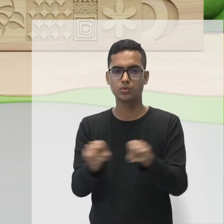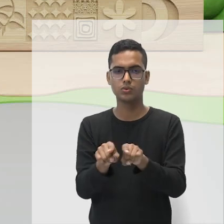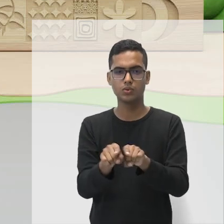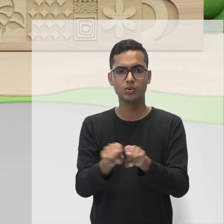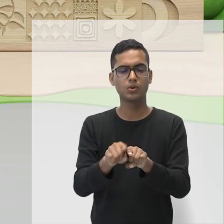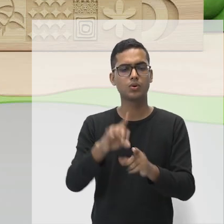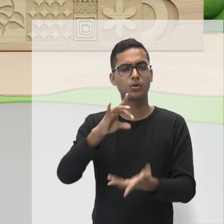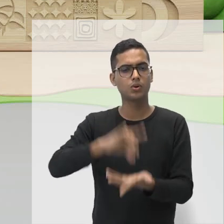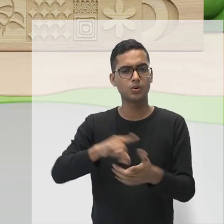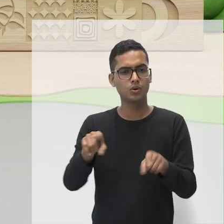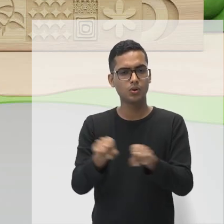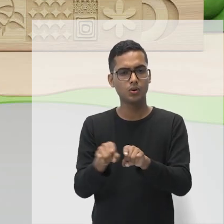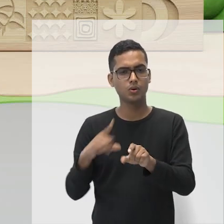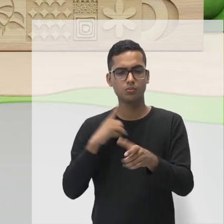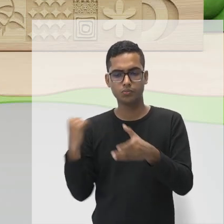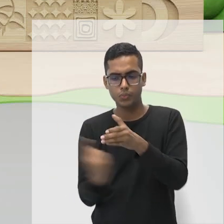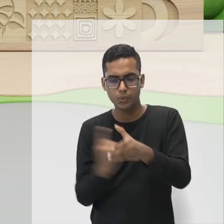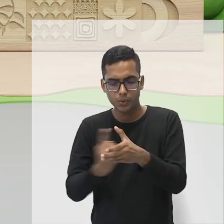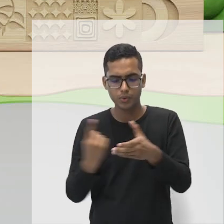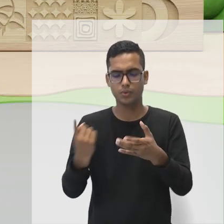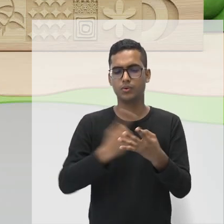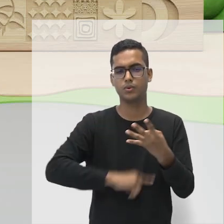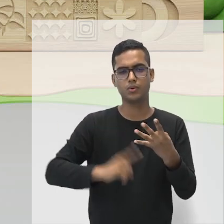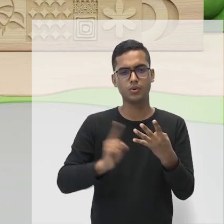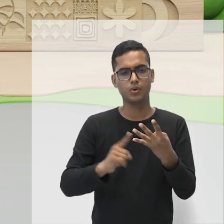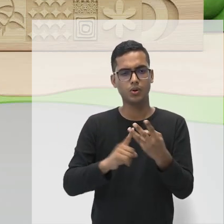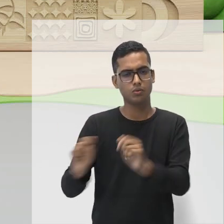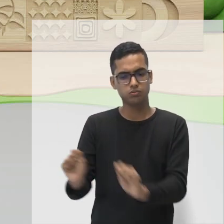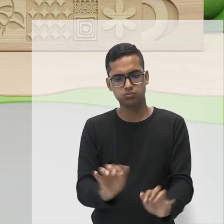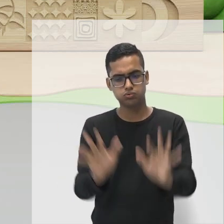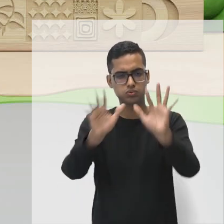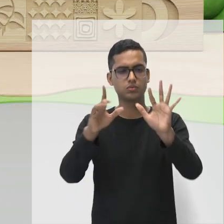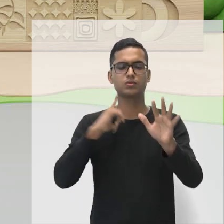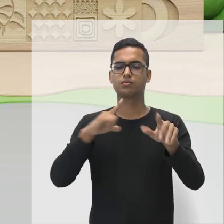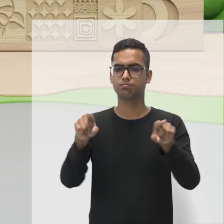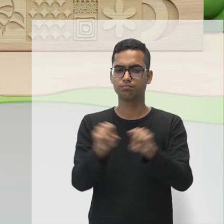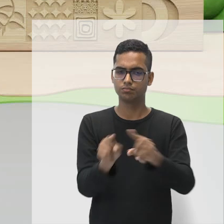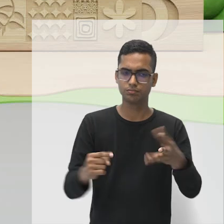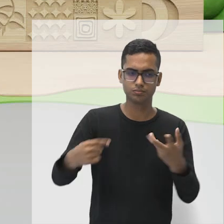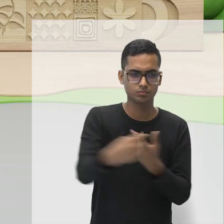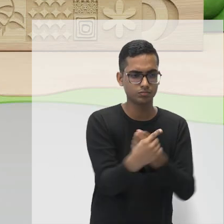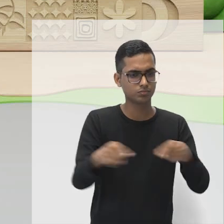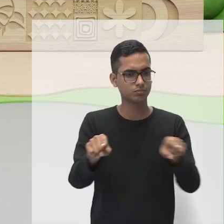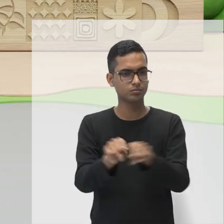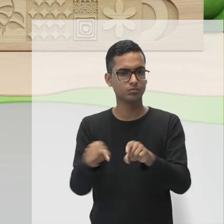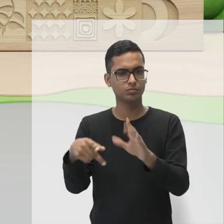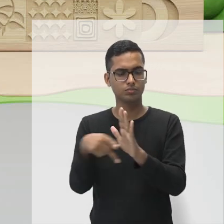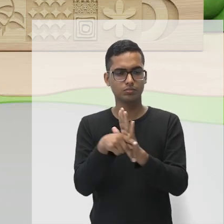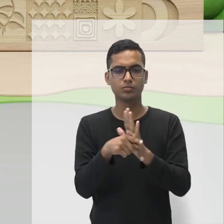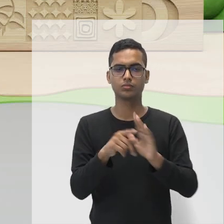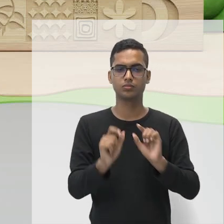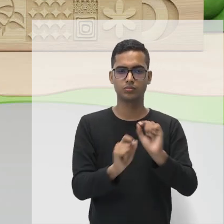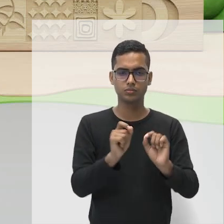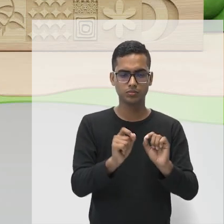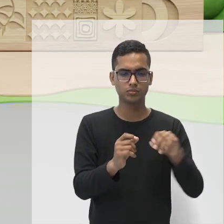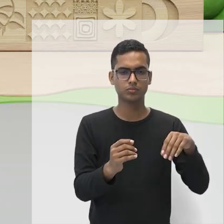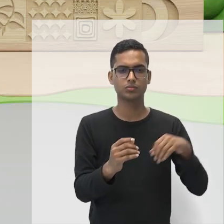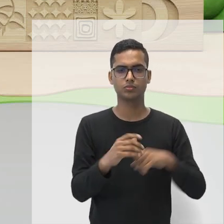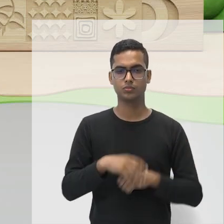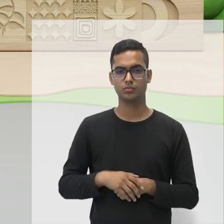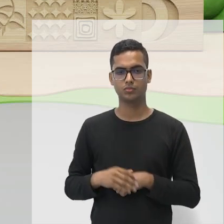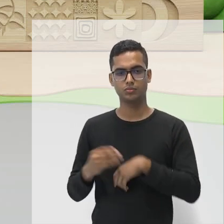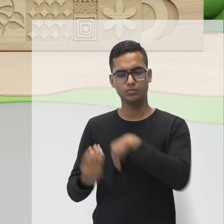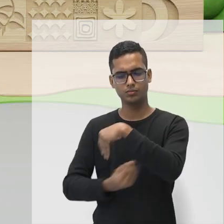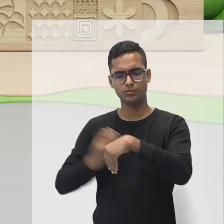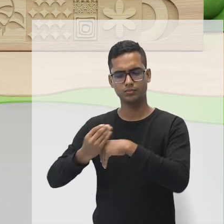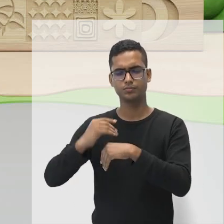condensação, evaporação. E para heterogêneas, nós vamos ter a imantação,